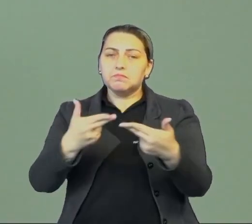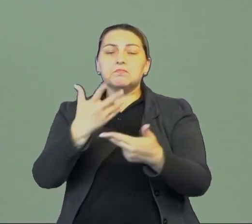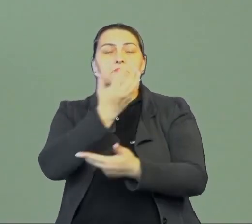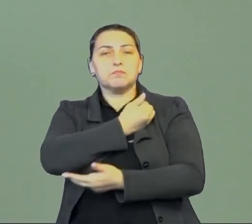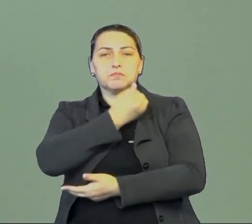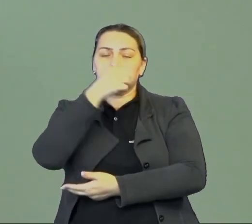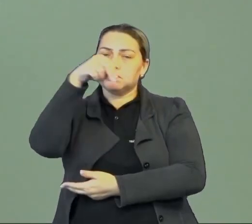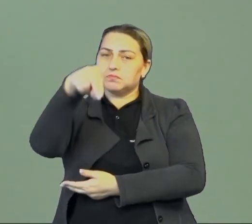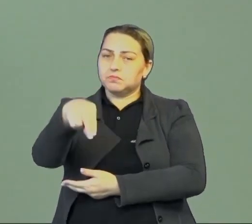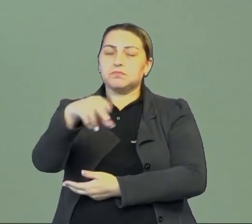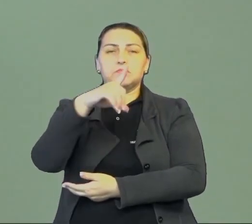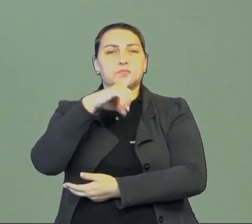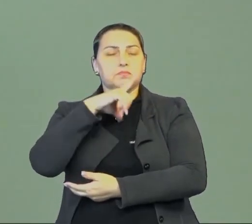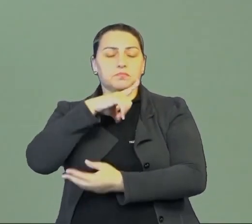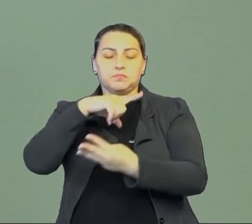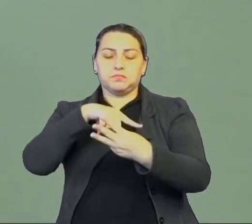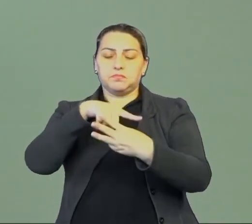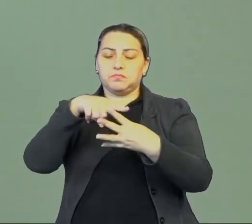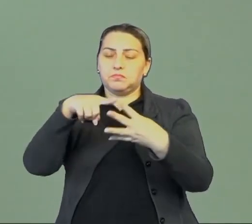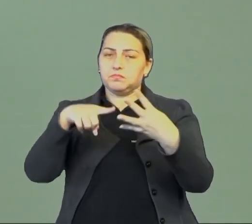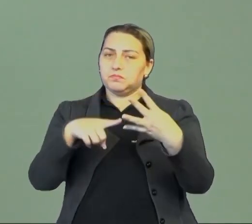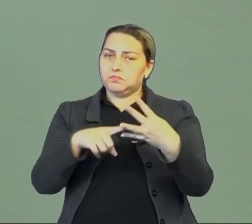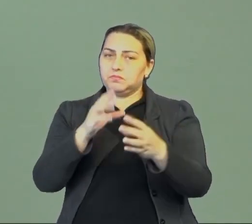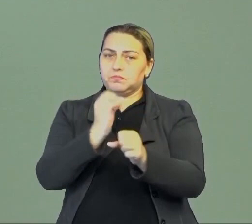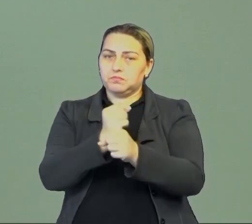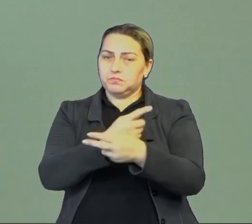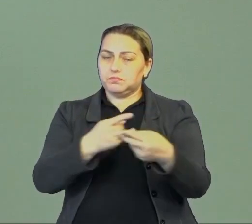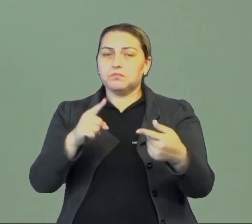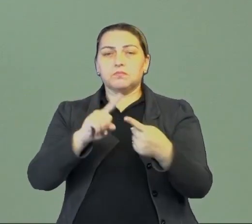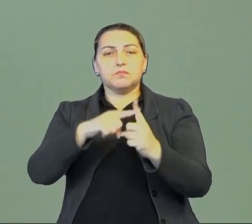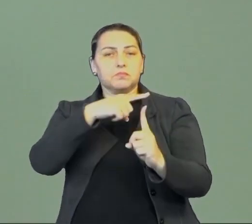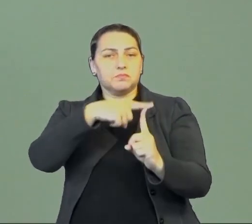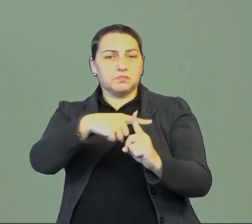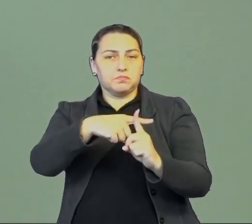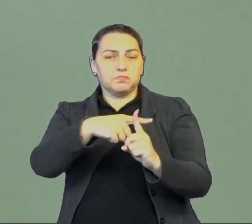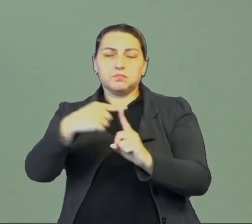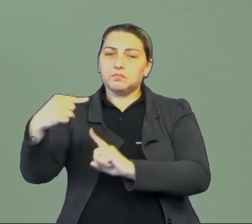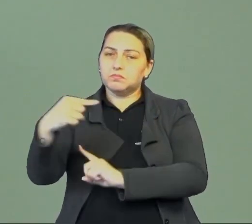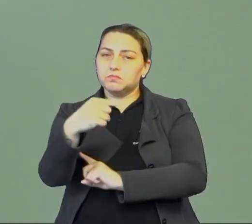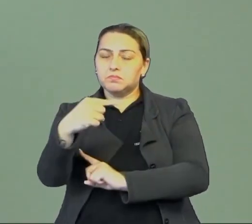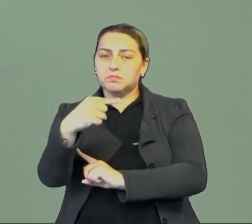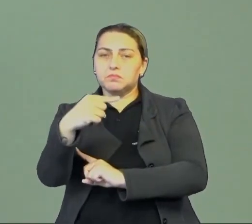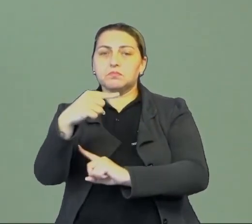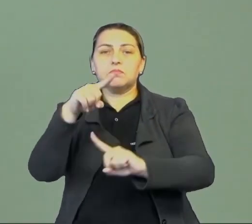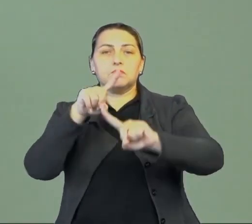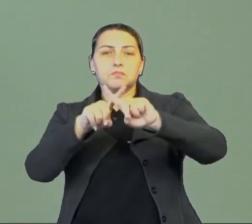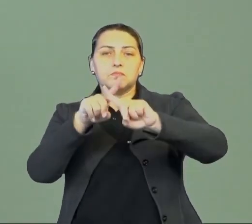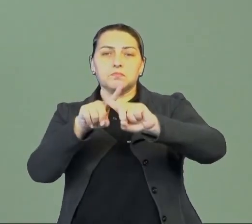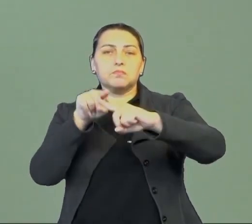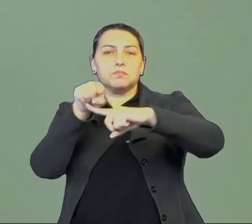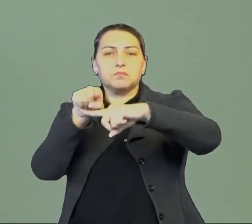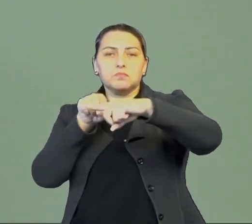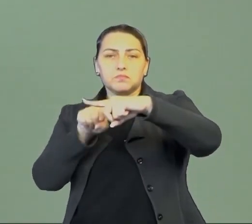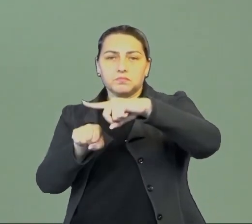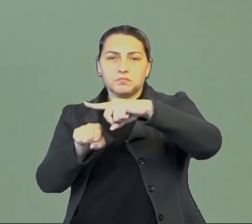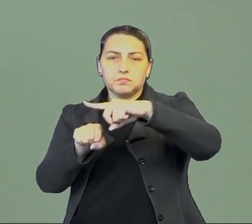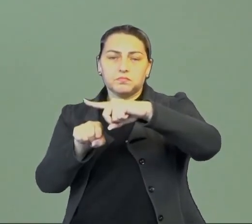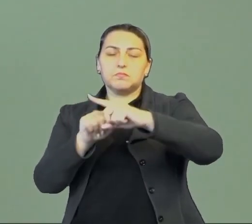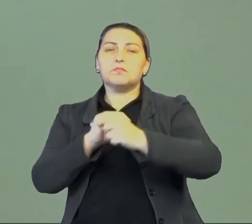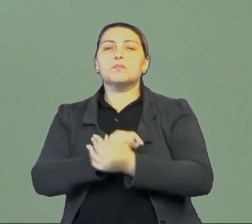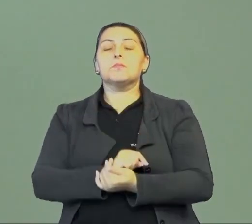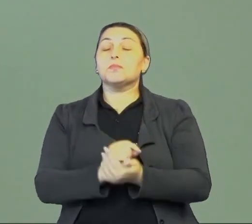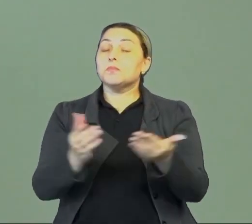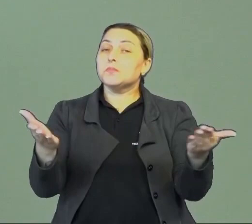naturais existem as quatro operações que a soma a subtração a multiplicação e a divisão